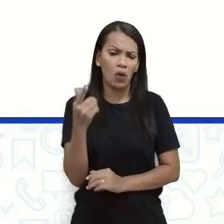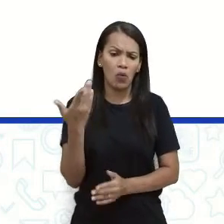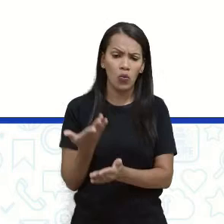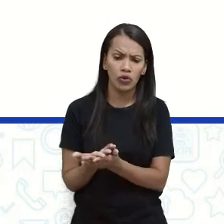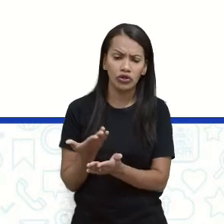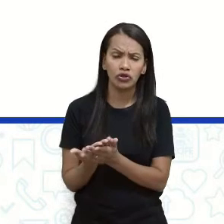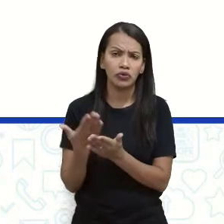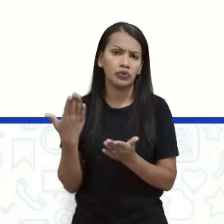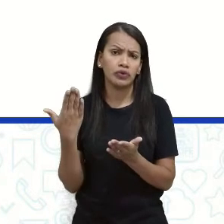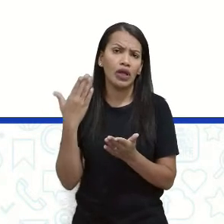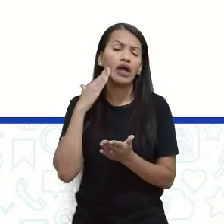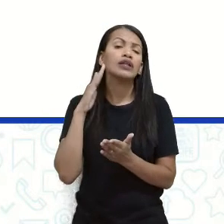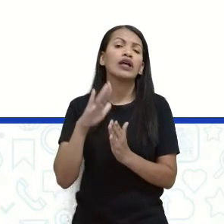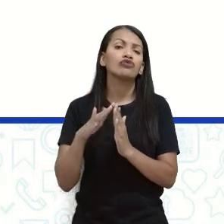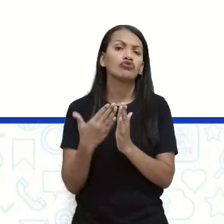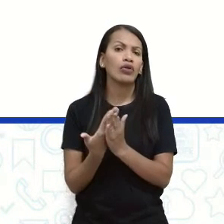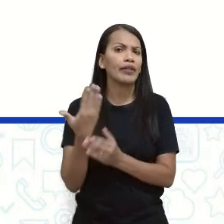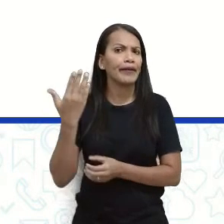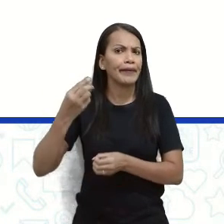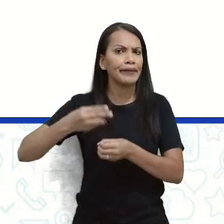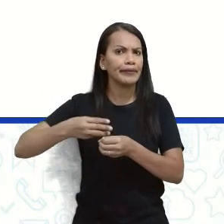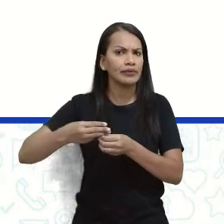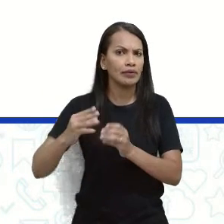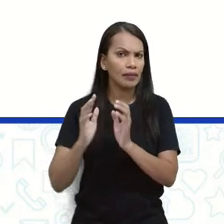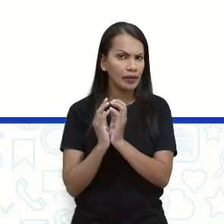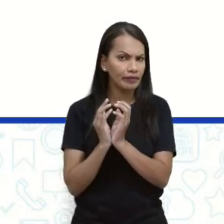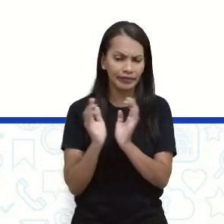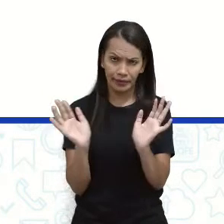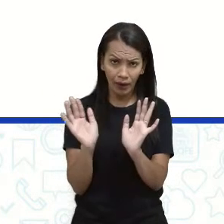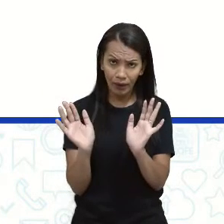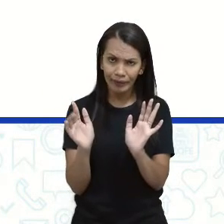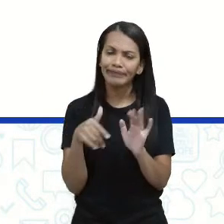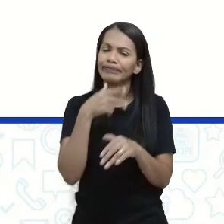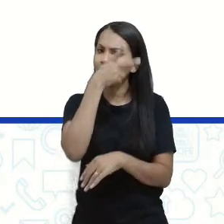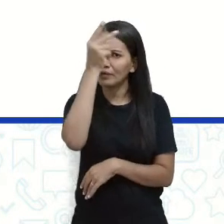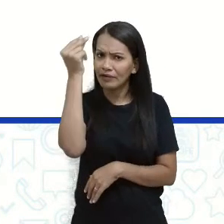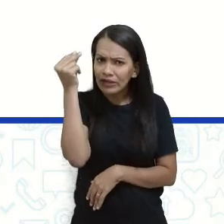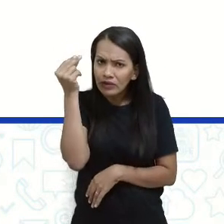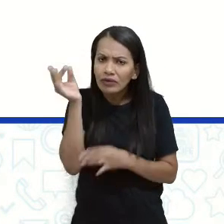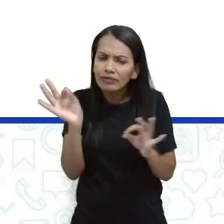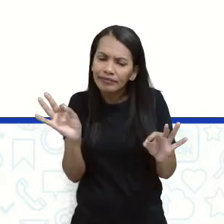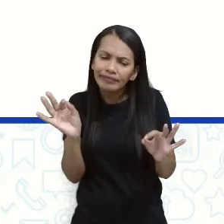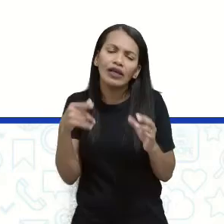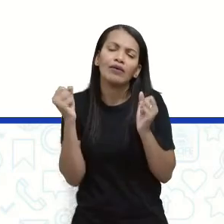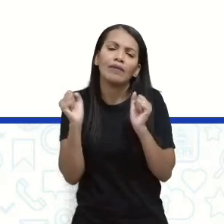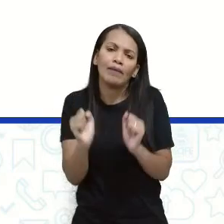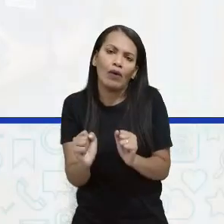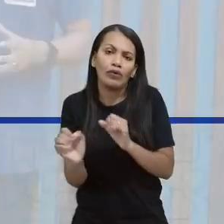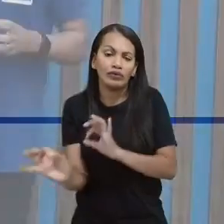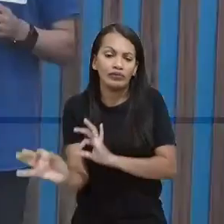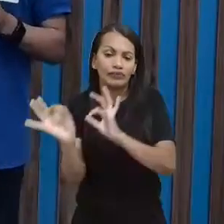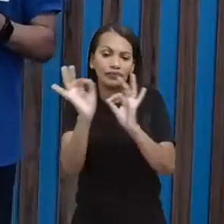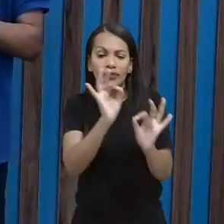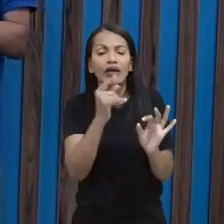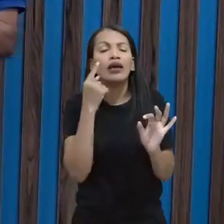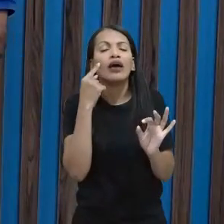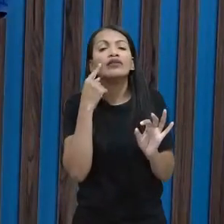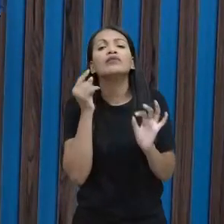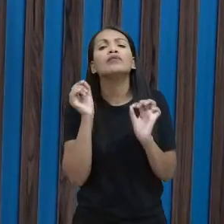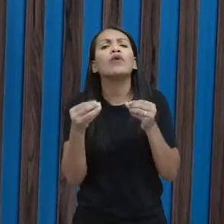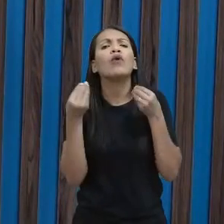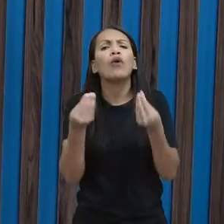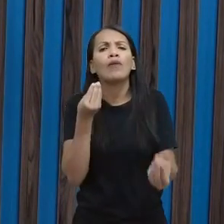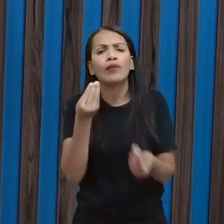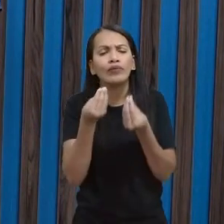canal do YouTube para você nos acessar lá, ó. Lá tem uma playlist completa, é livre. Você pode acessar, você pode se inscrever